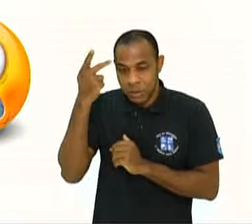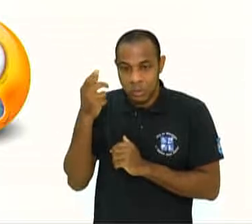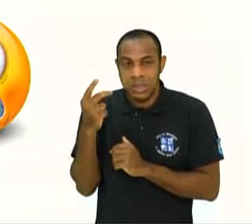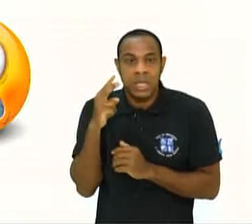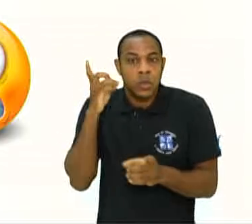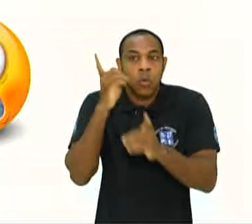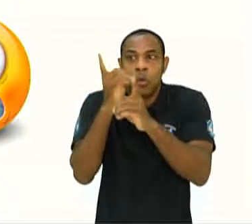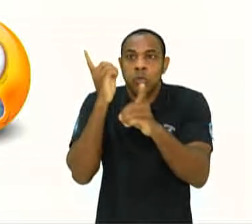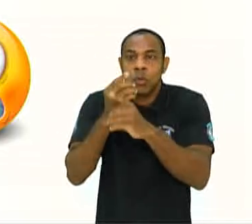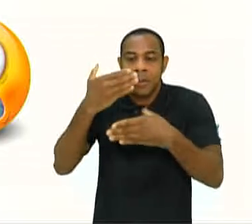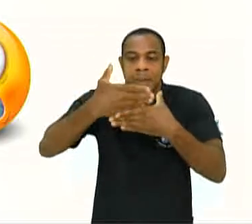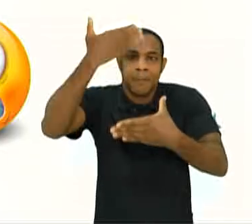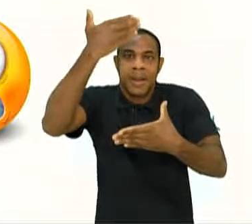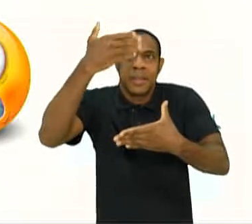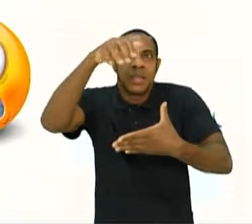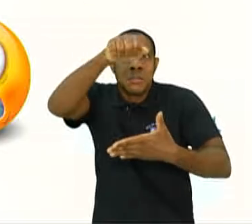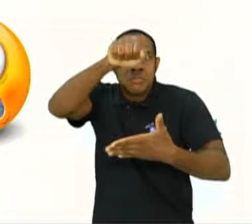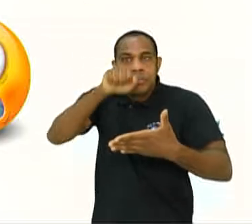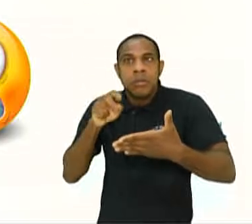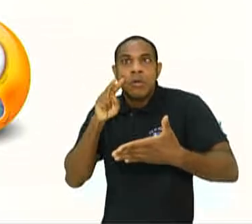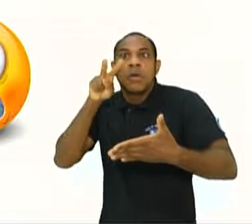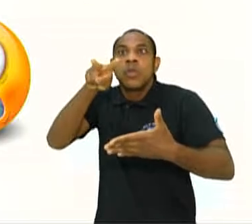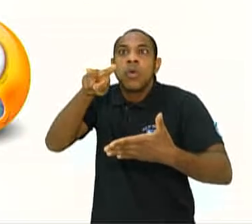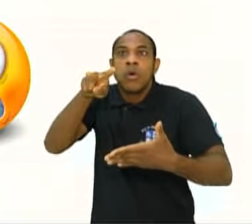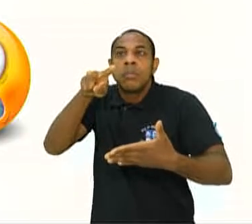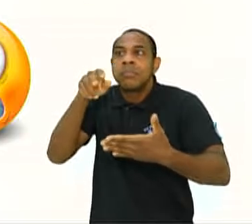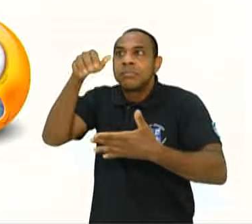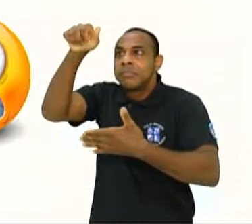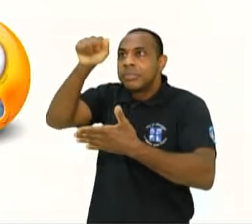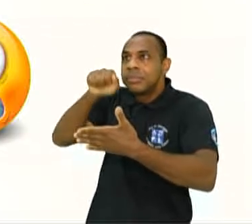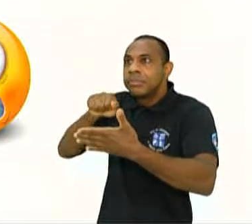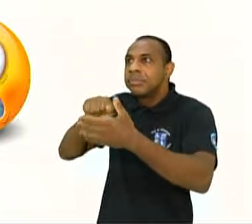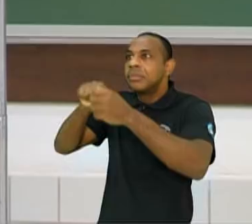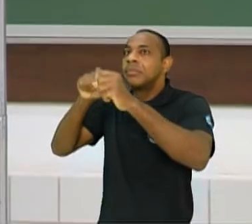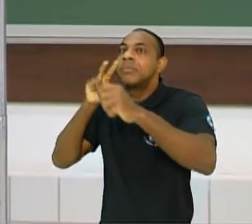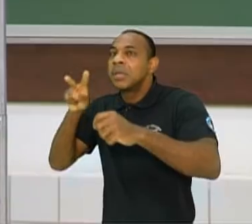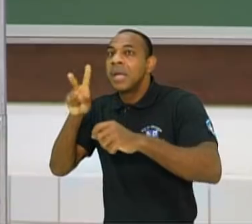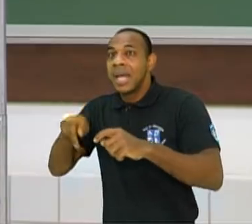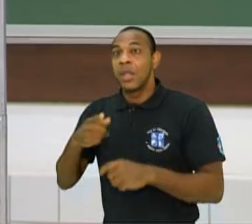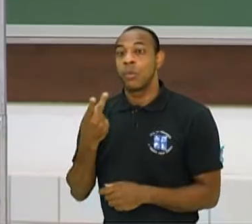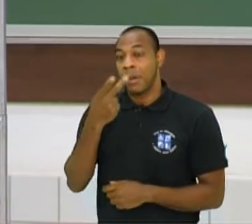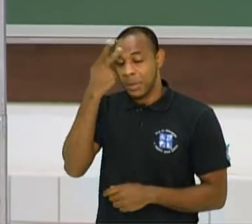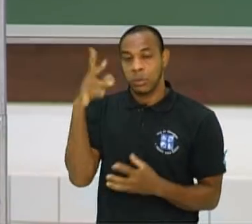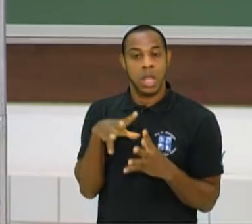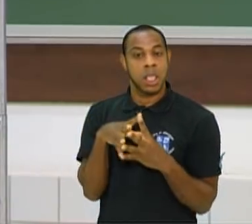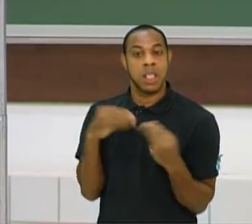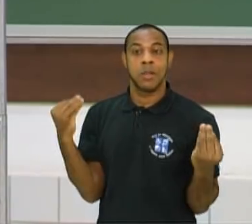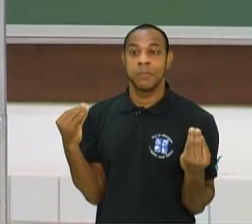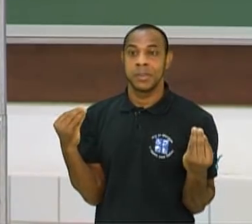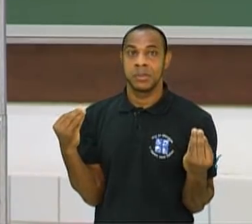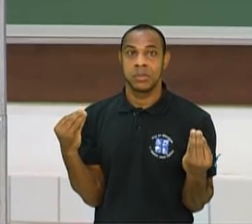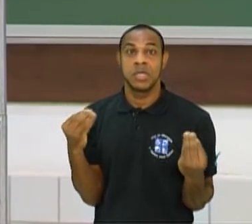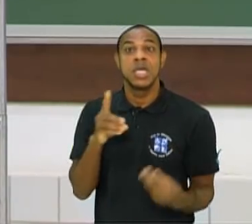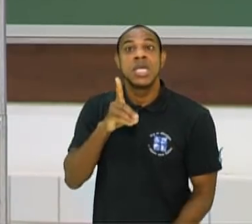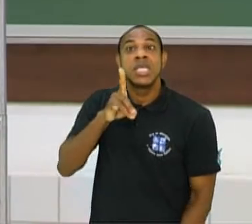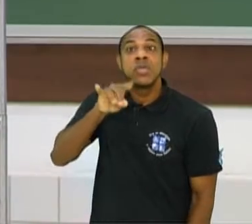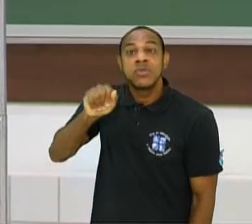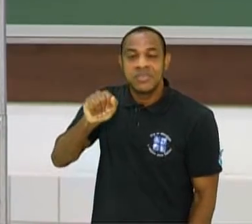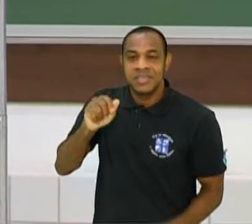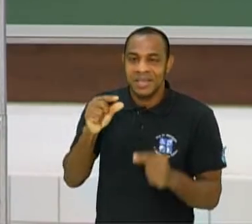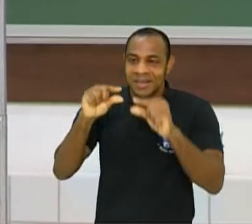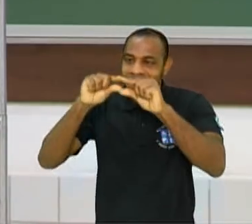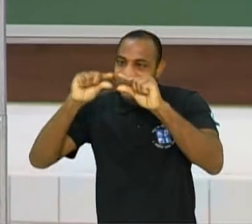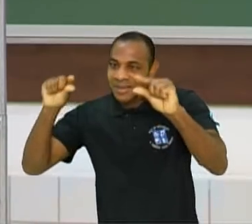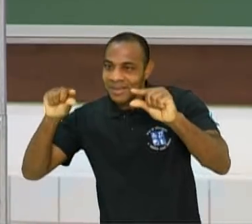que ela encontrou registrada, ela descobriu que a pessoa era uma pessoa desaparecida e que a data que estava